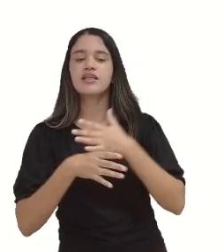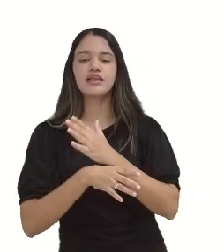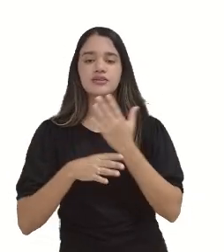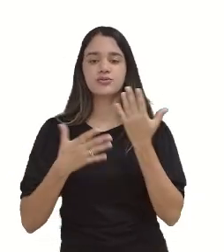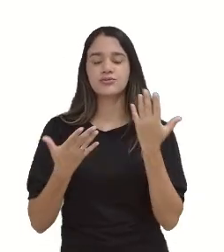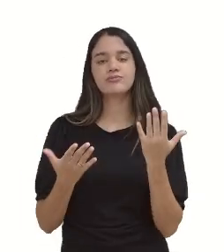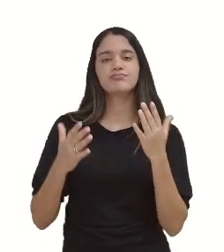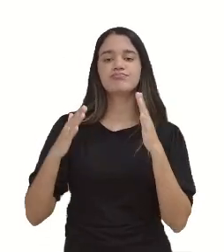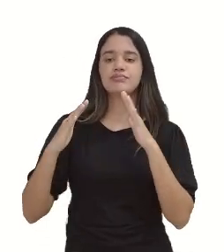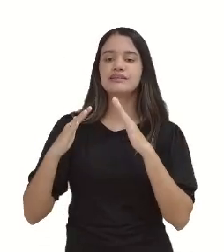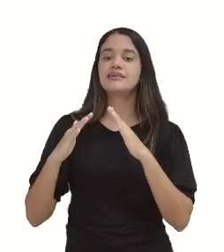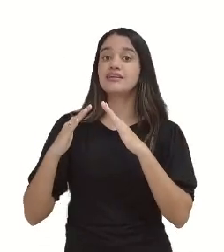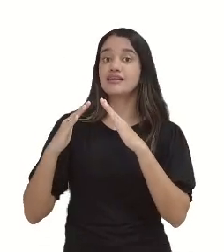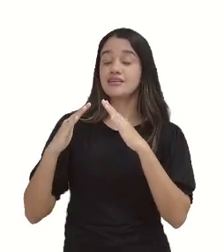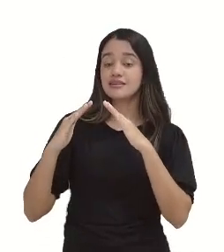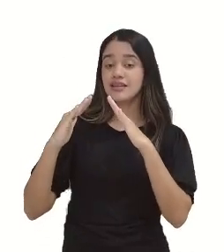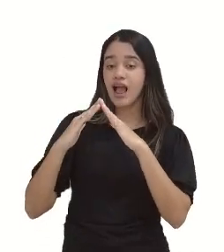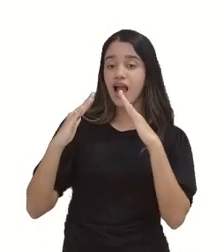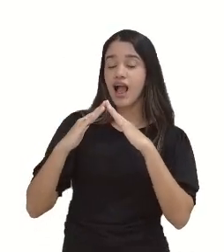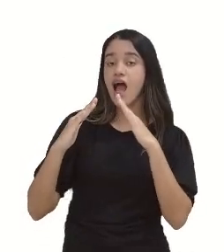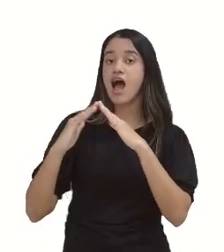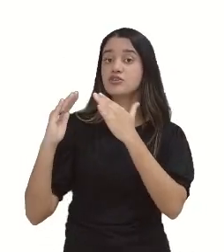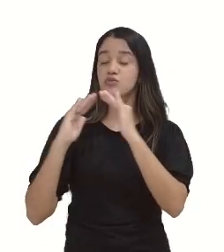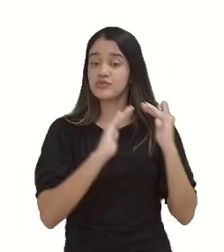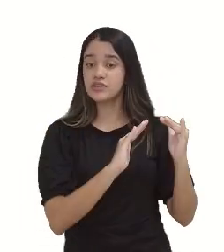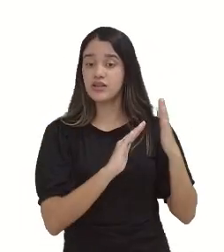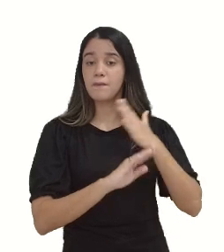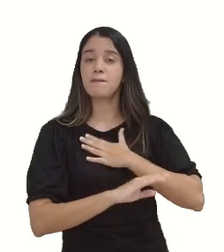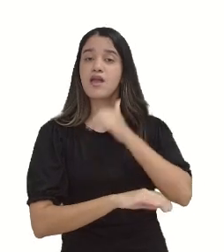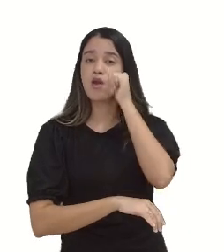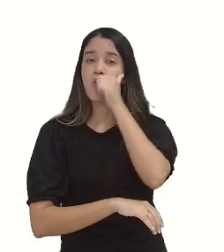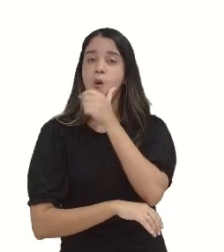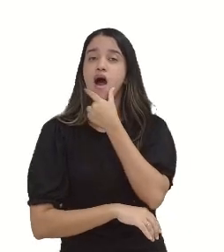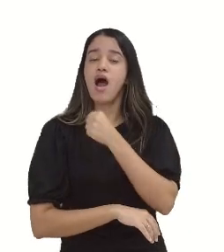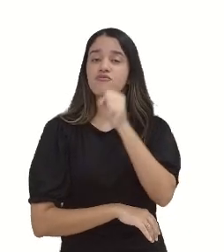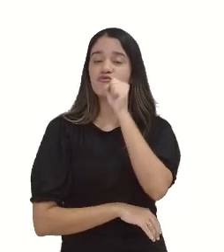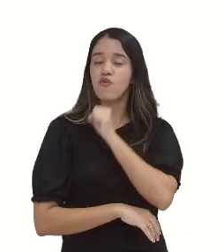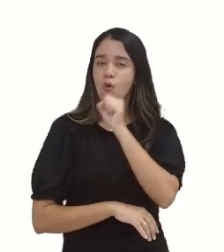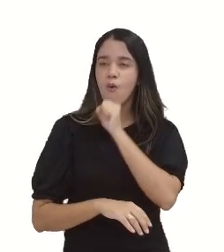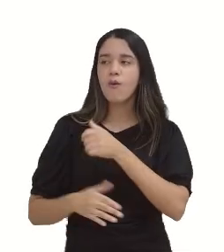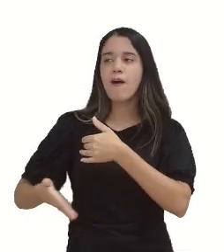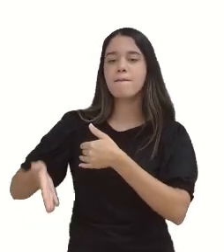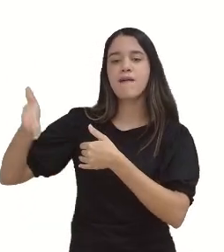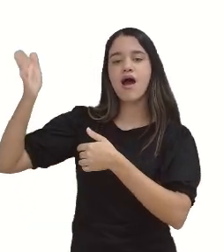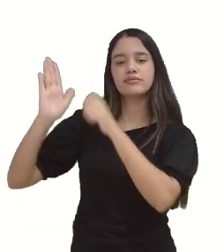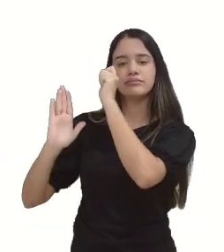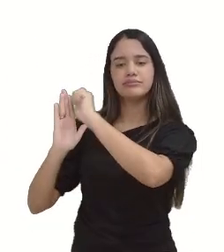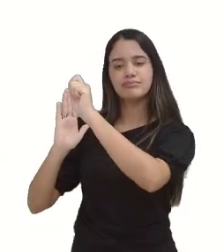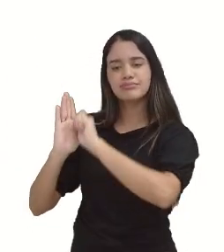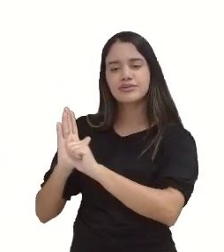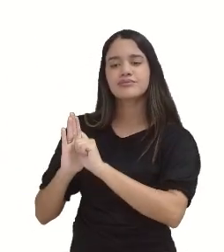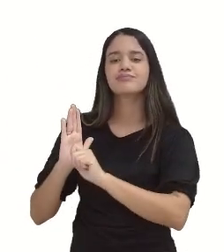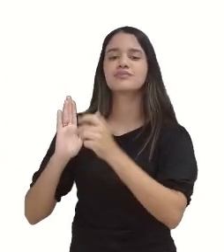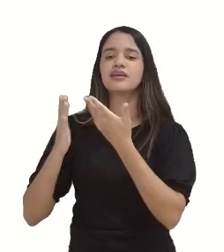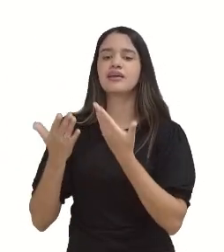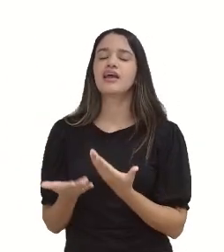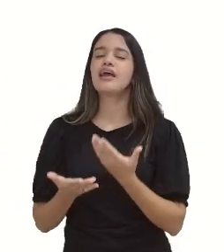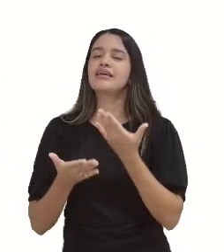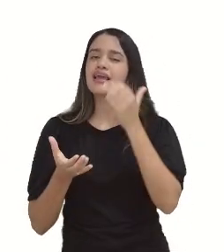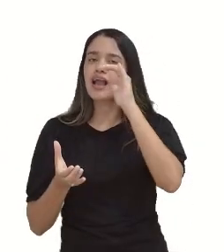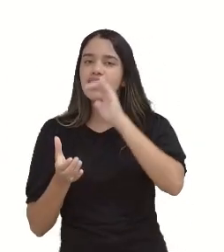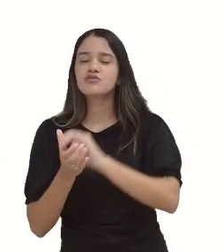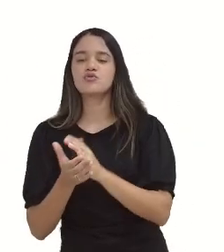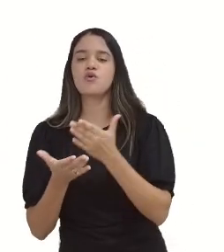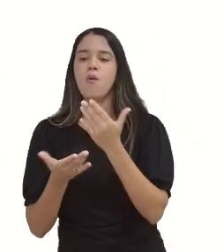da cidade, da casa do vizinho, meu avô escrevia nas paredes. Quem casou, Morreu,